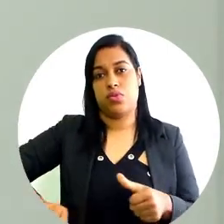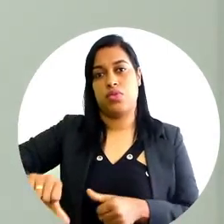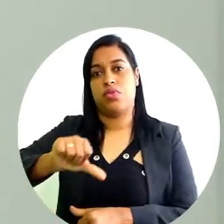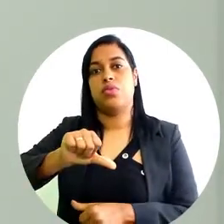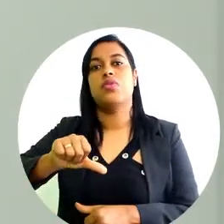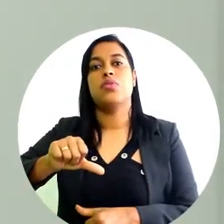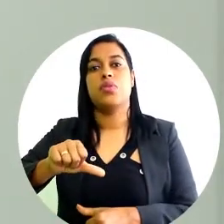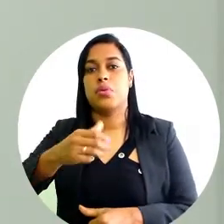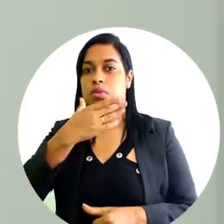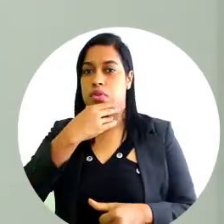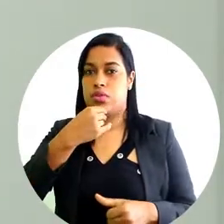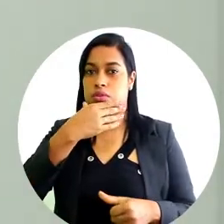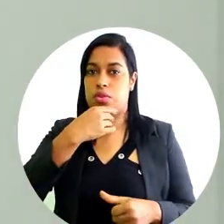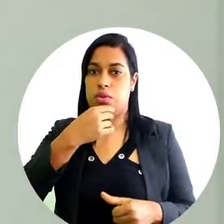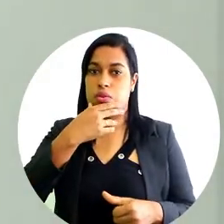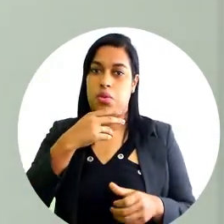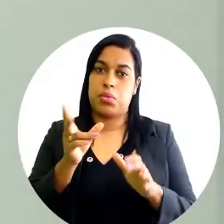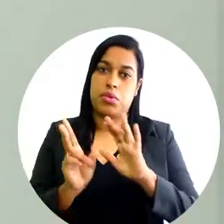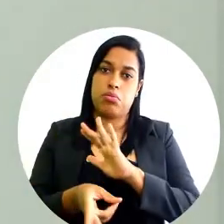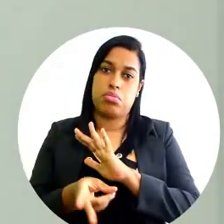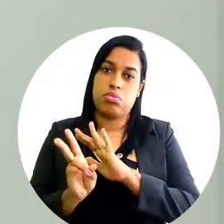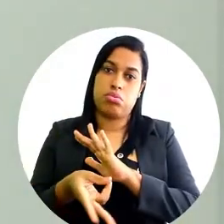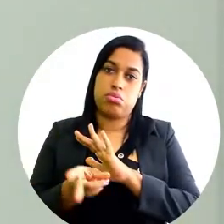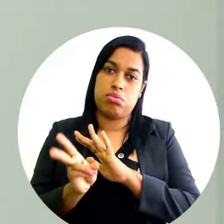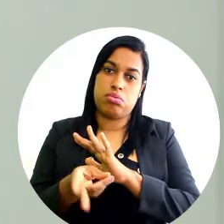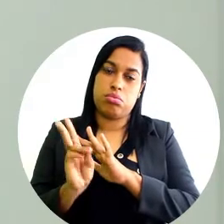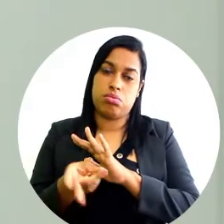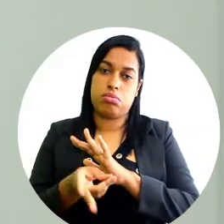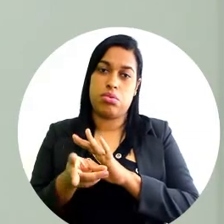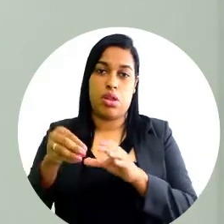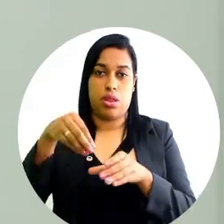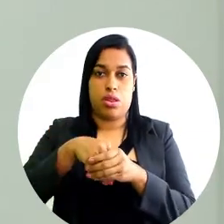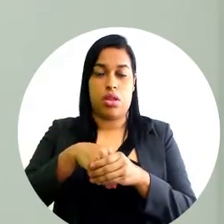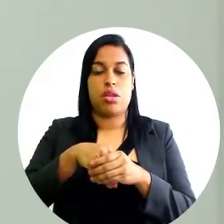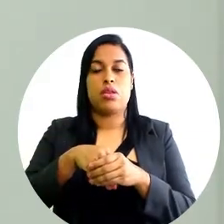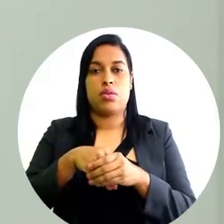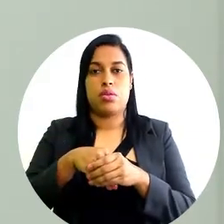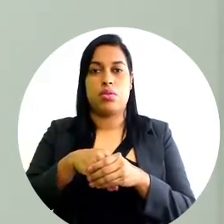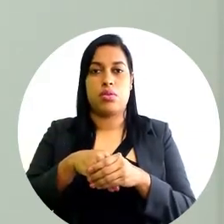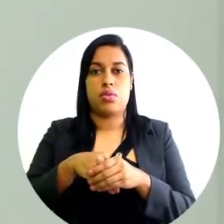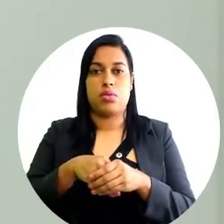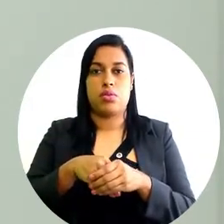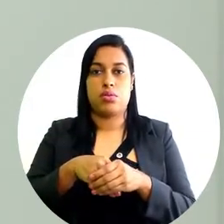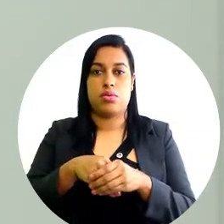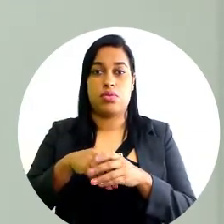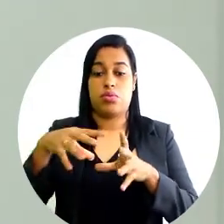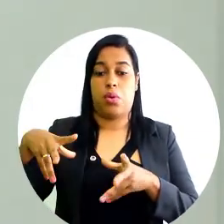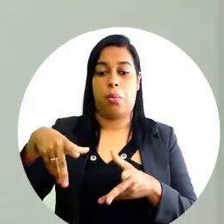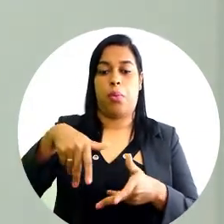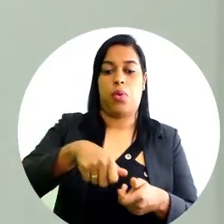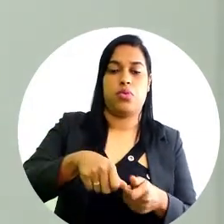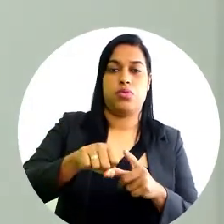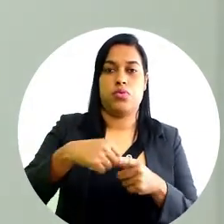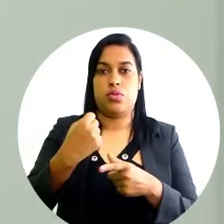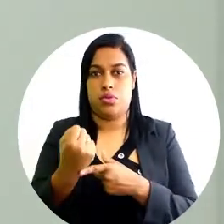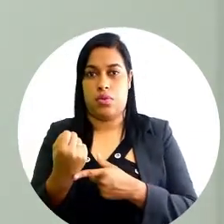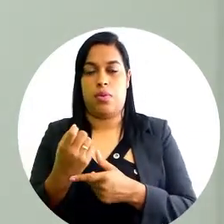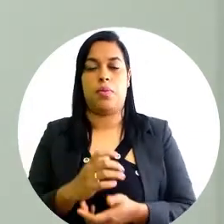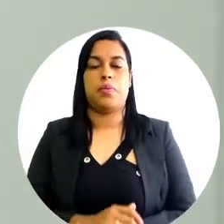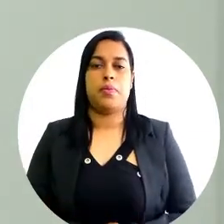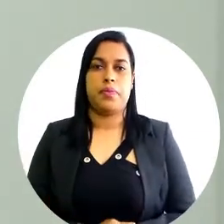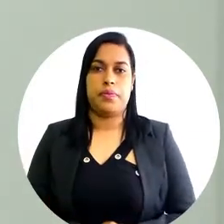às transformações que o homem implementou dentro do seu ambiente, dentro do seu